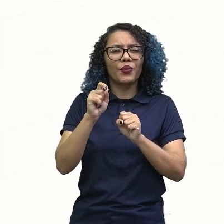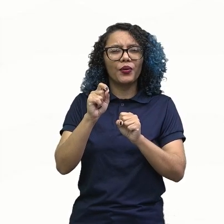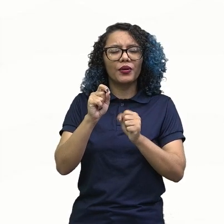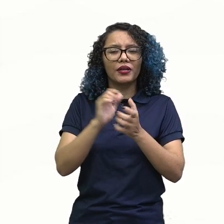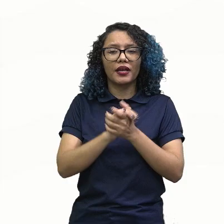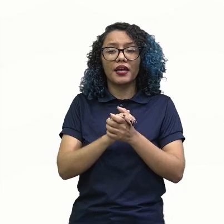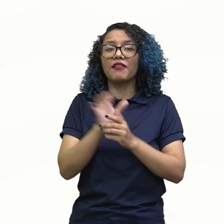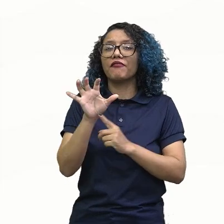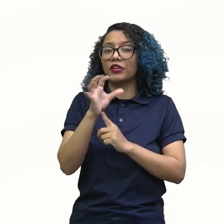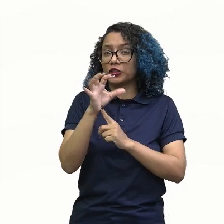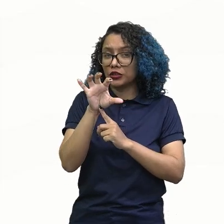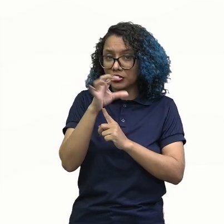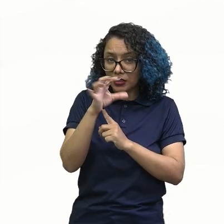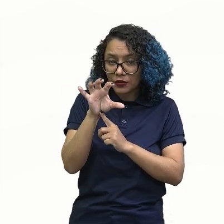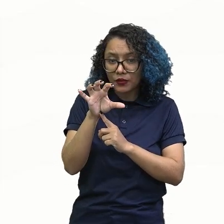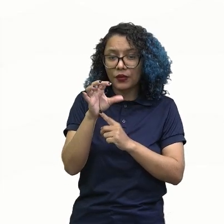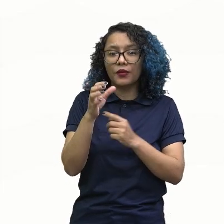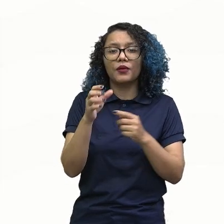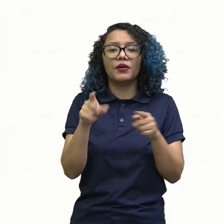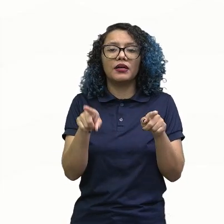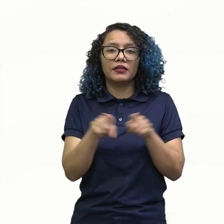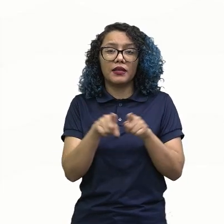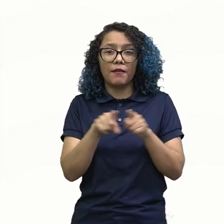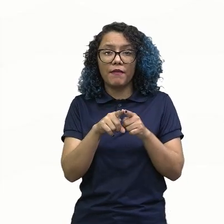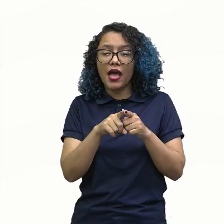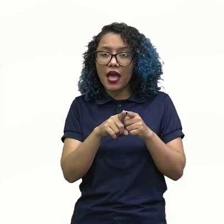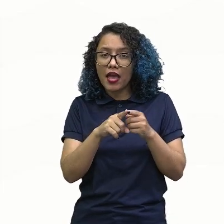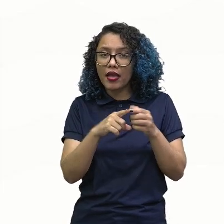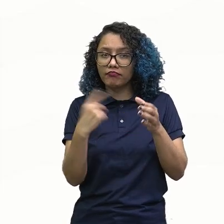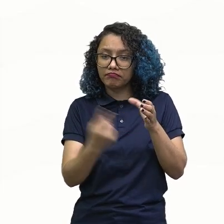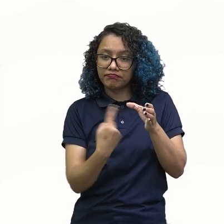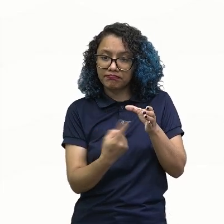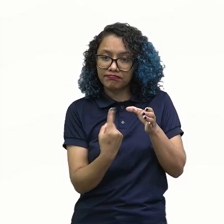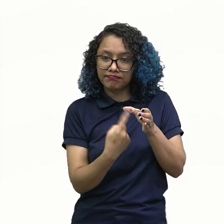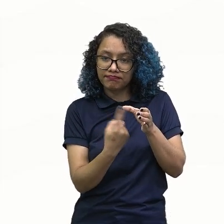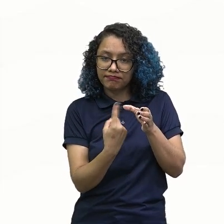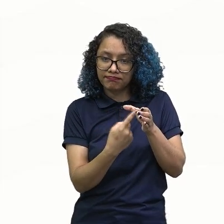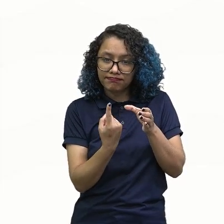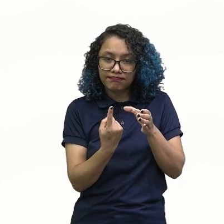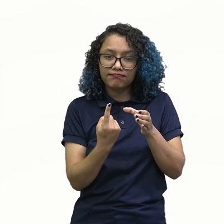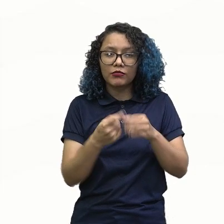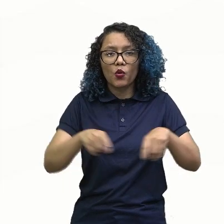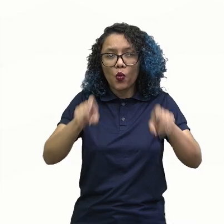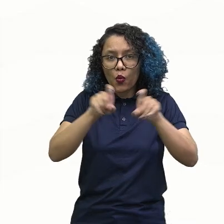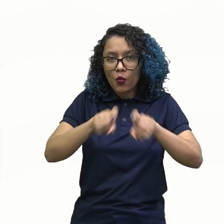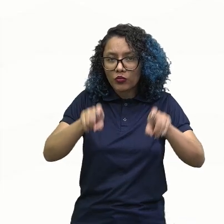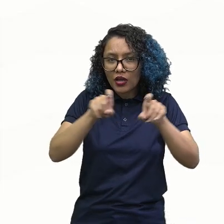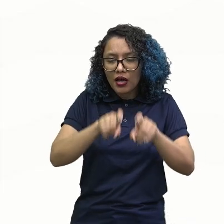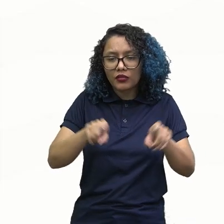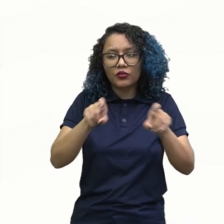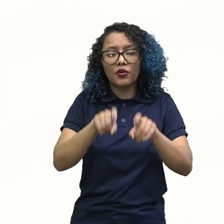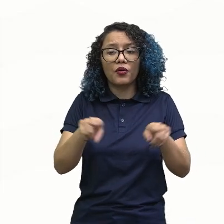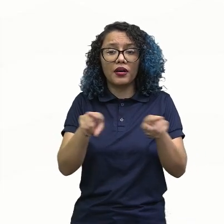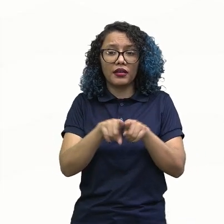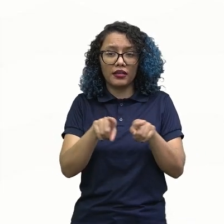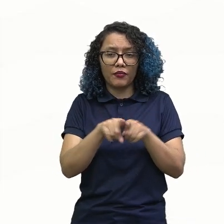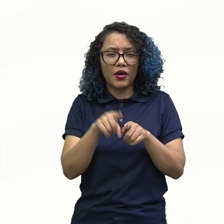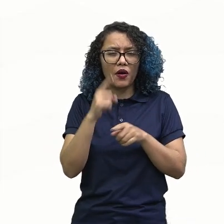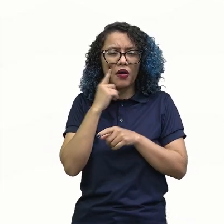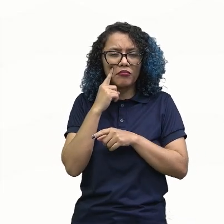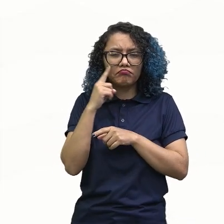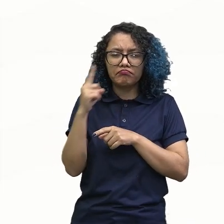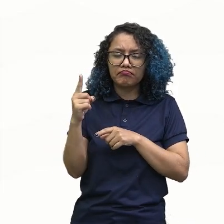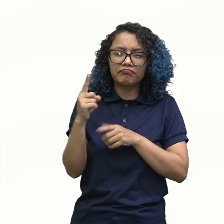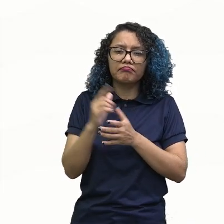os ventiladores, os liquidificadores, computadores, e você percebe aqui, ó,